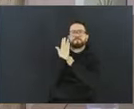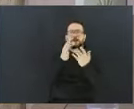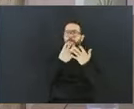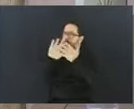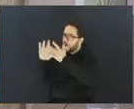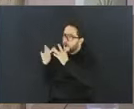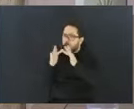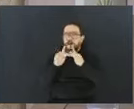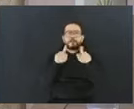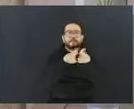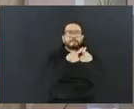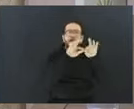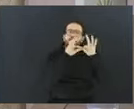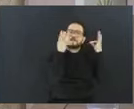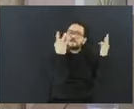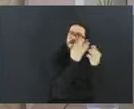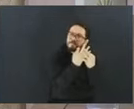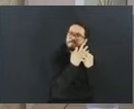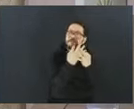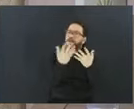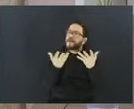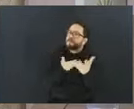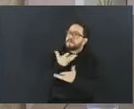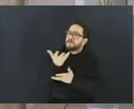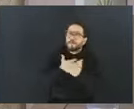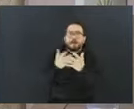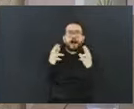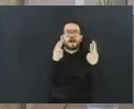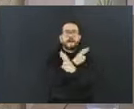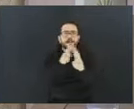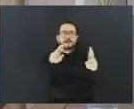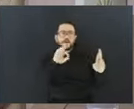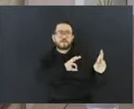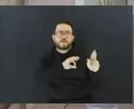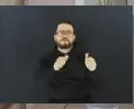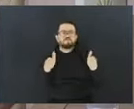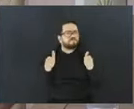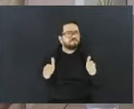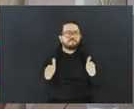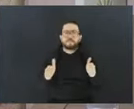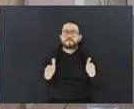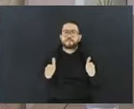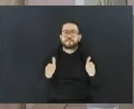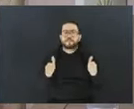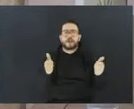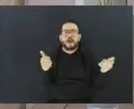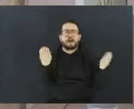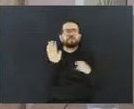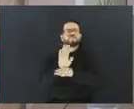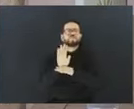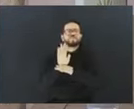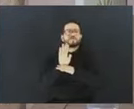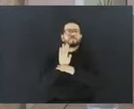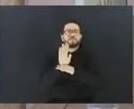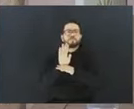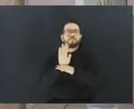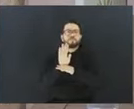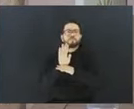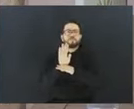famílias com a Polícia Militar. Uma interação positiva que aproxima a Polícia Militar dos